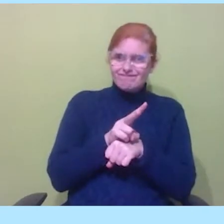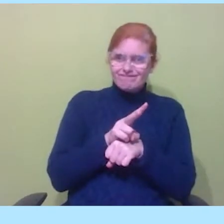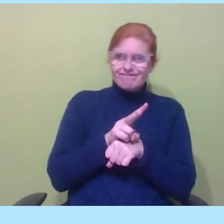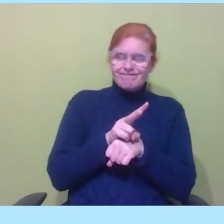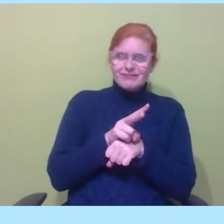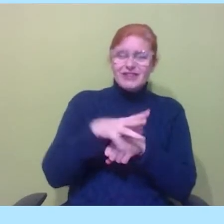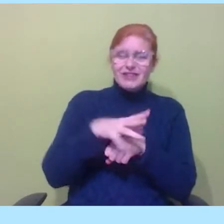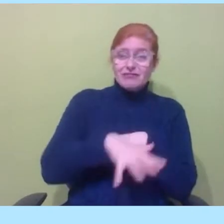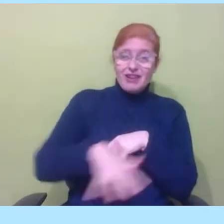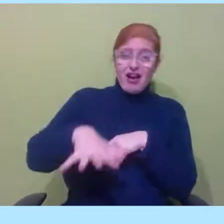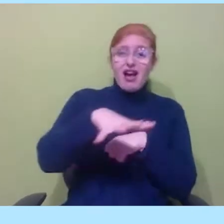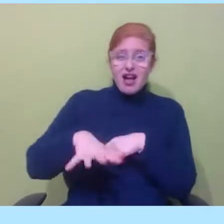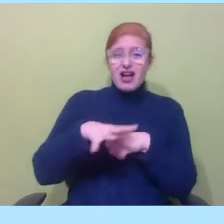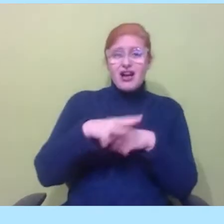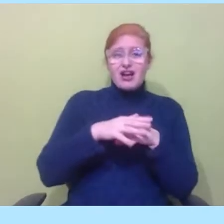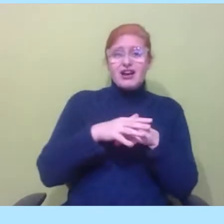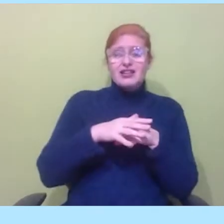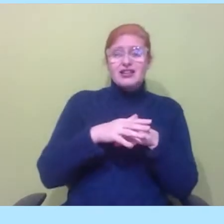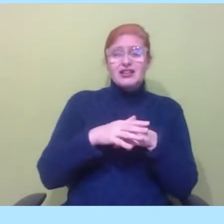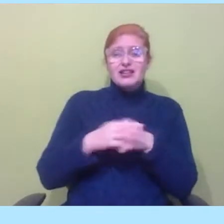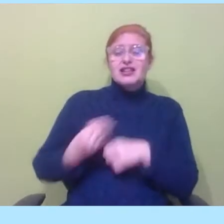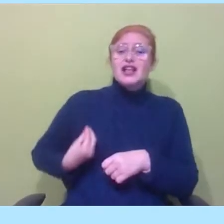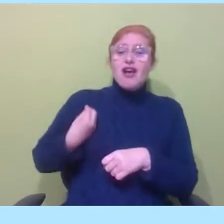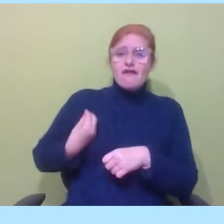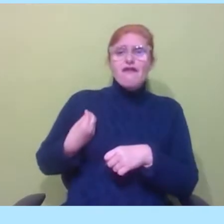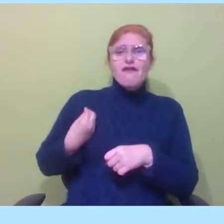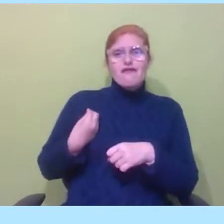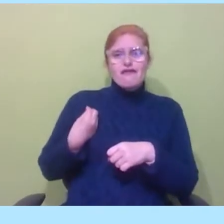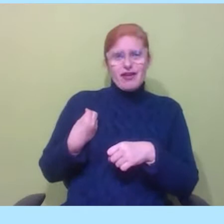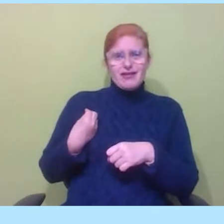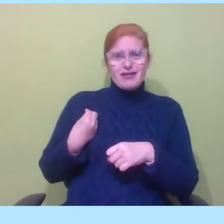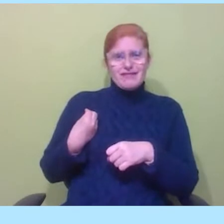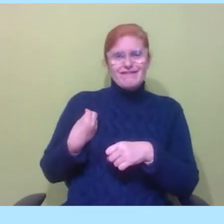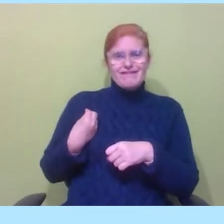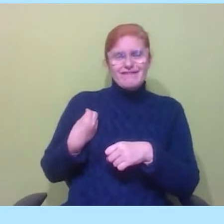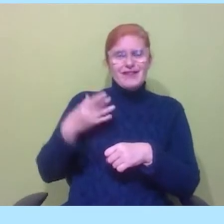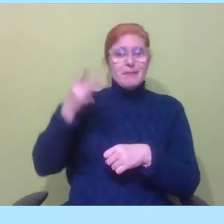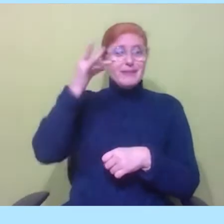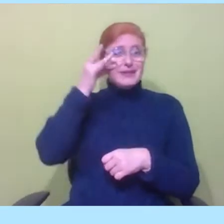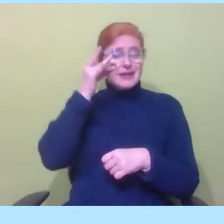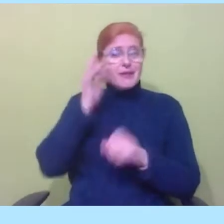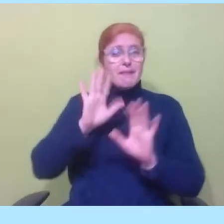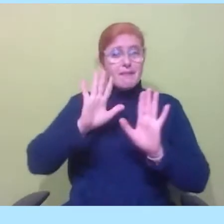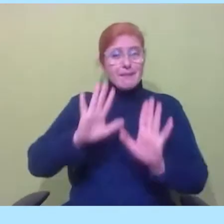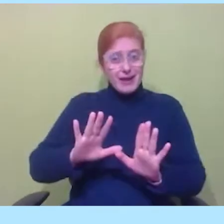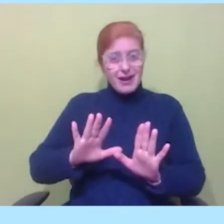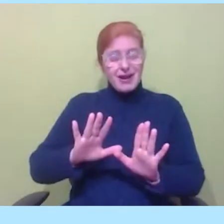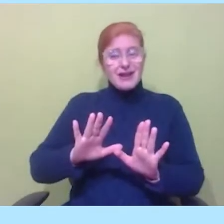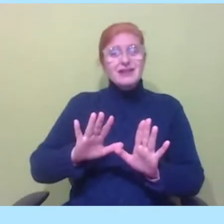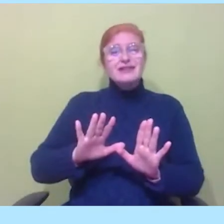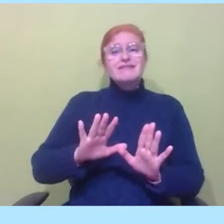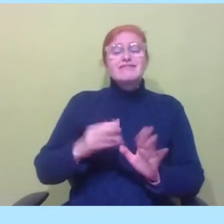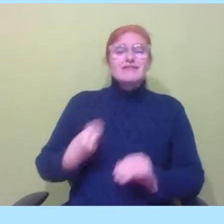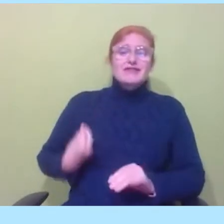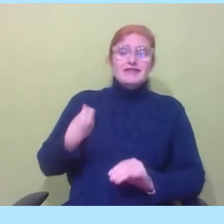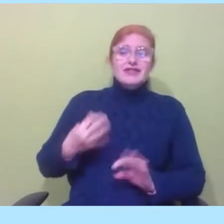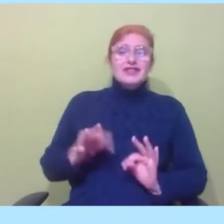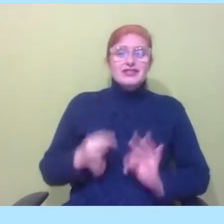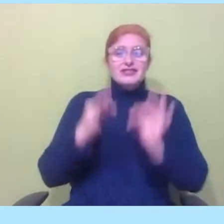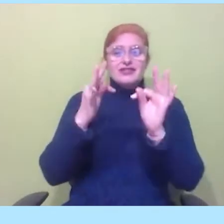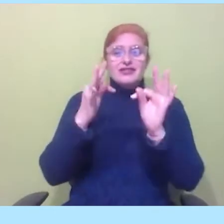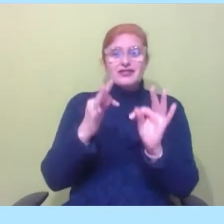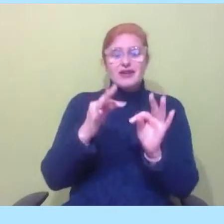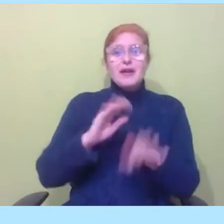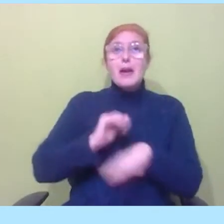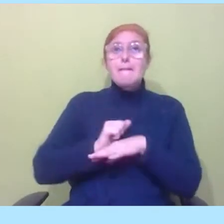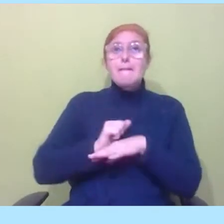vivência física, né? A vivência digital ela é só mais um passo para isso. E um aprendizado